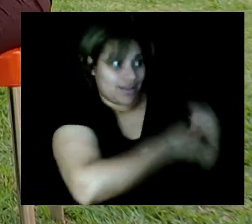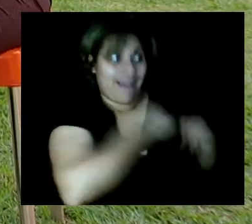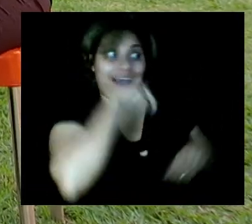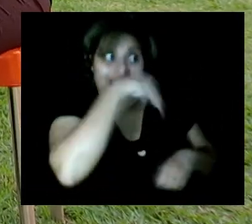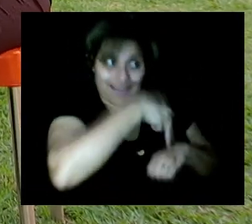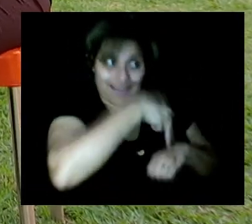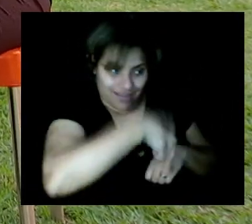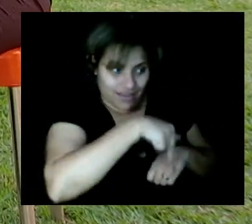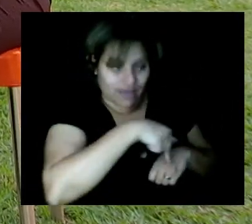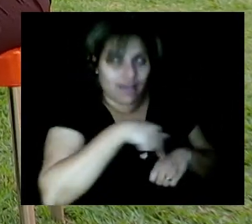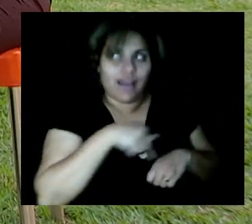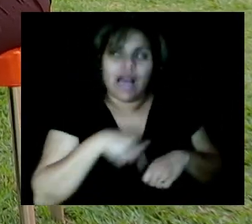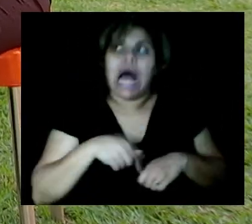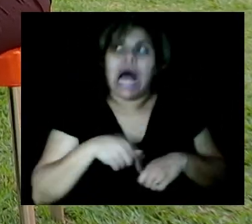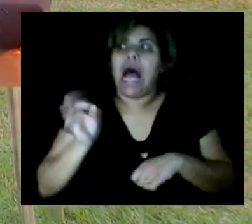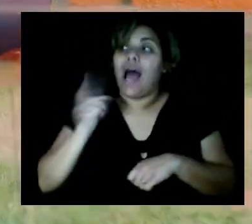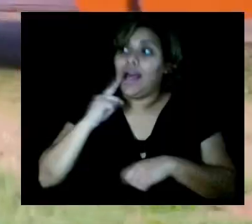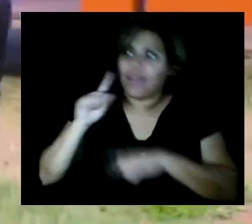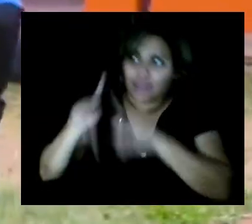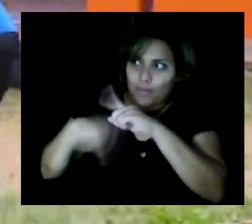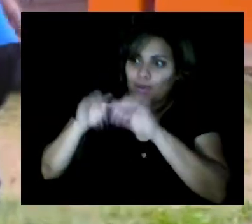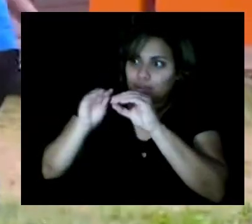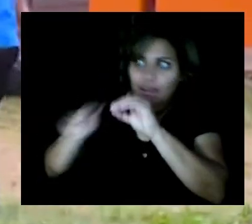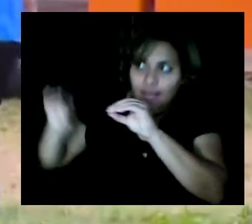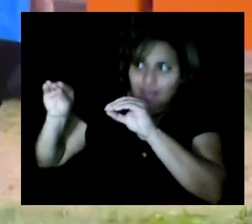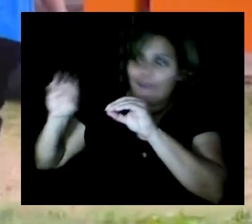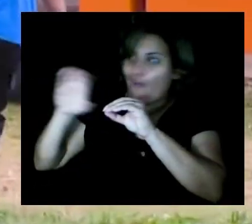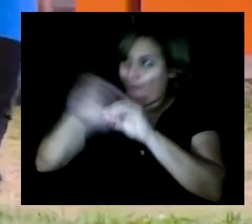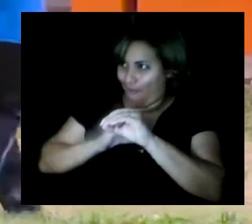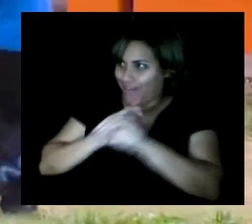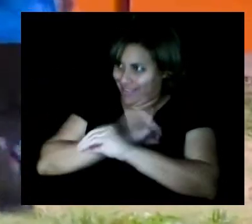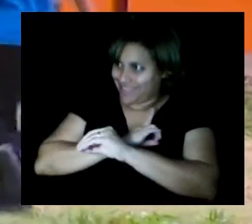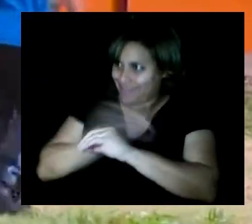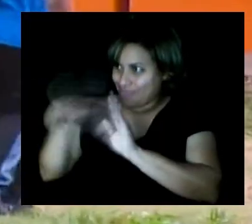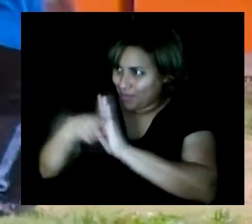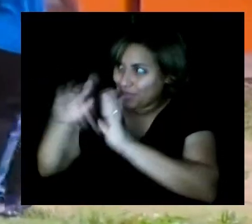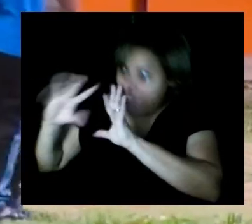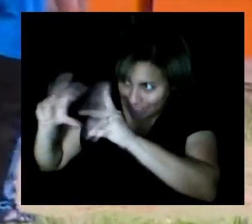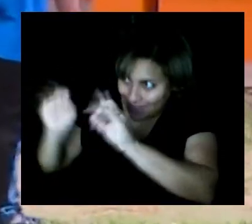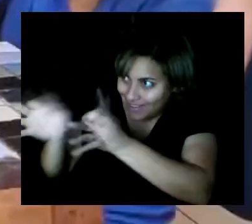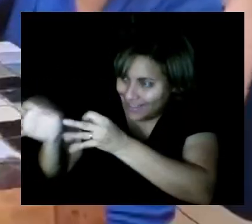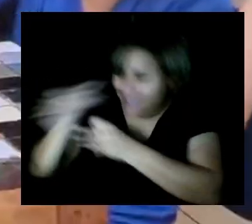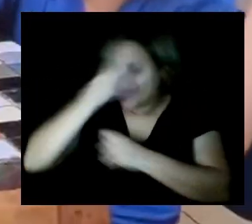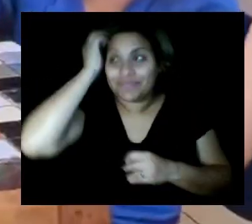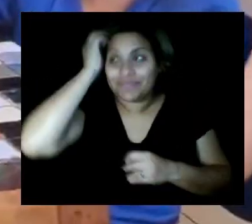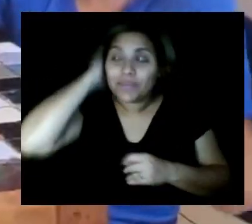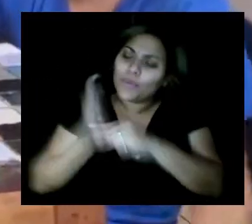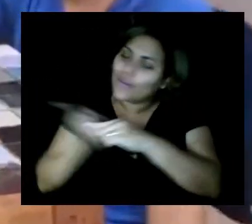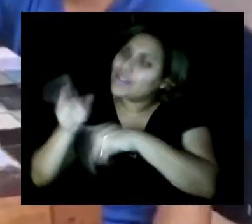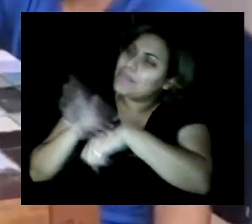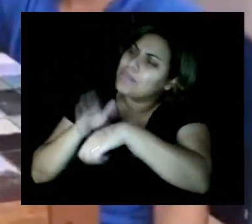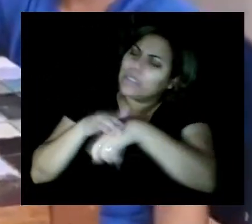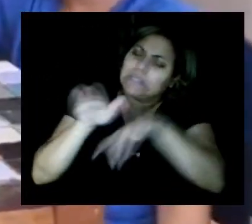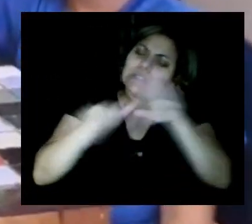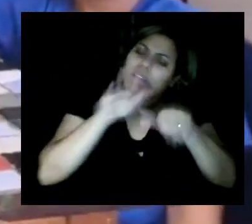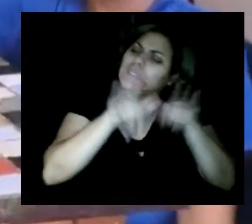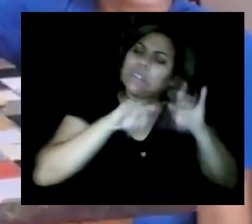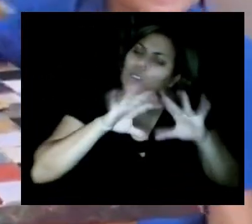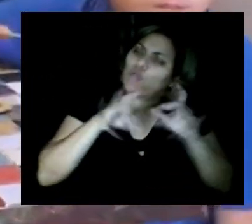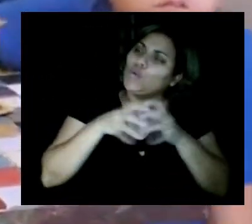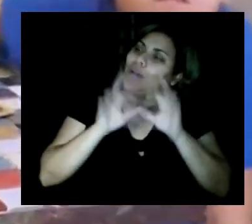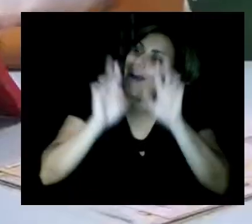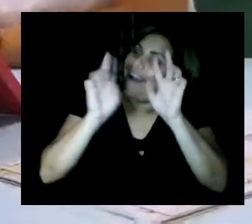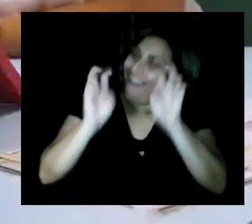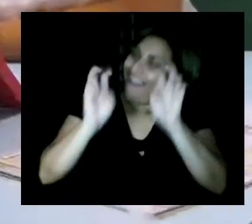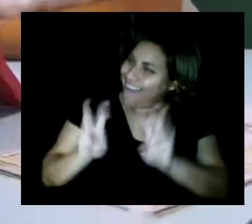foi para coordenação geral. Isso. Porque você justamente pegou todas essas demandas, né? Sim. E tem que transformar isso em projetos. Isso.